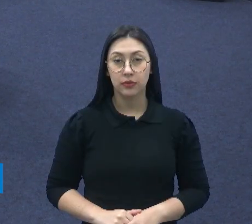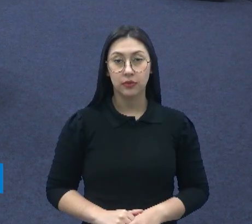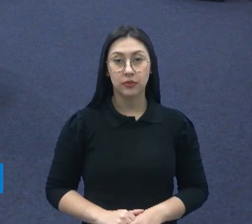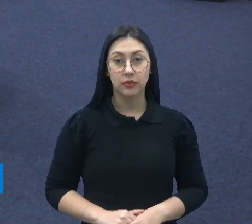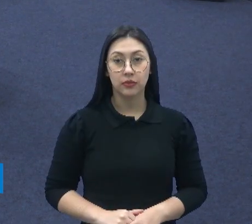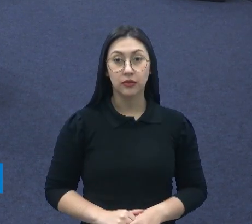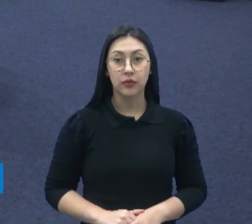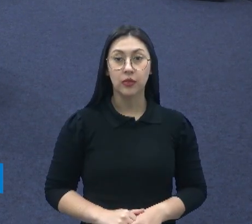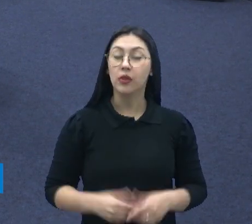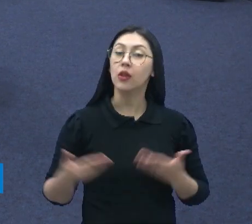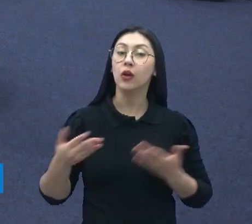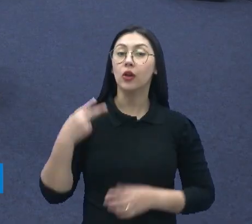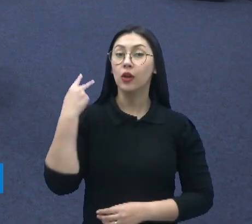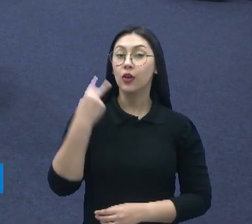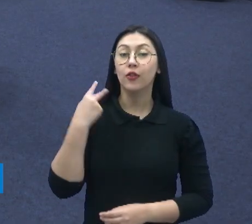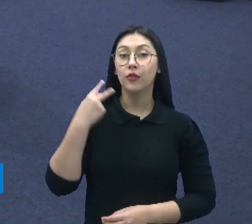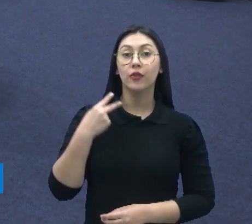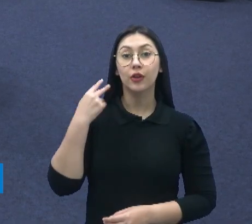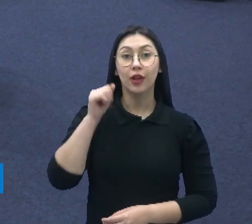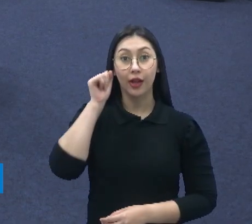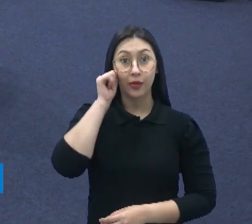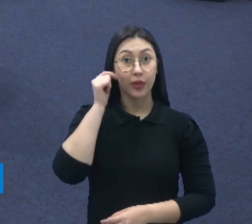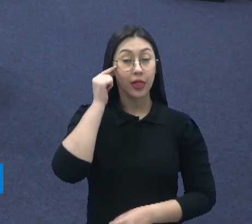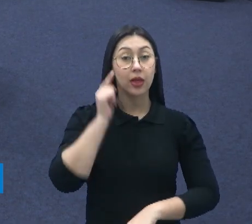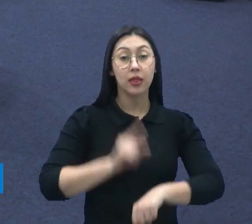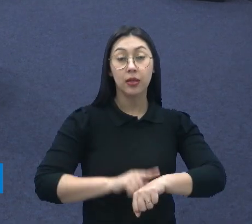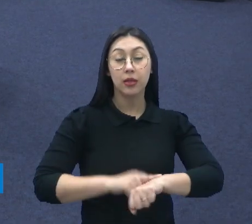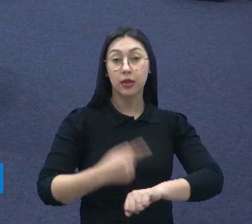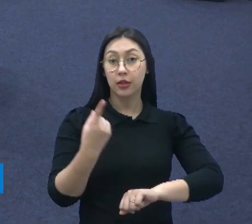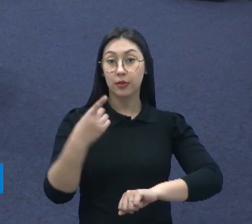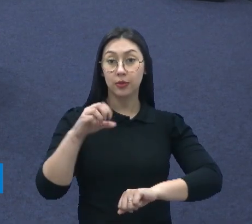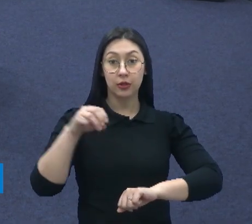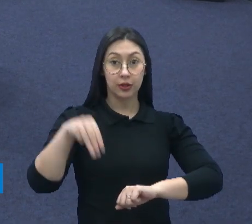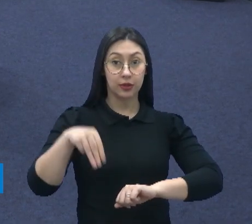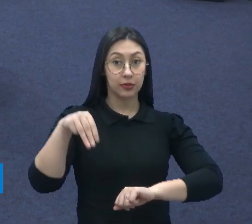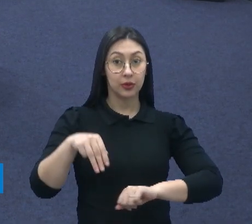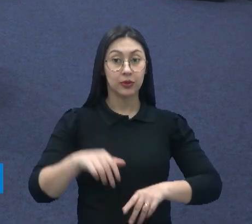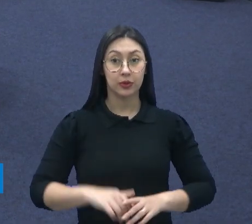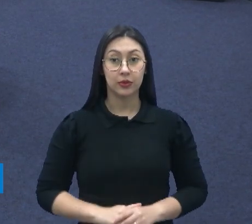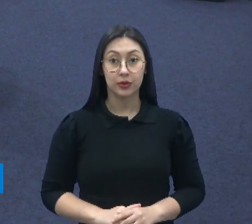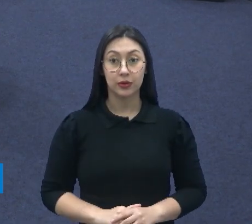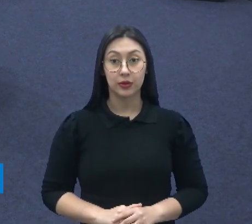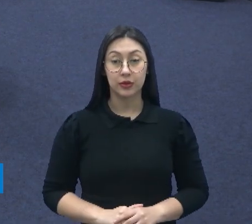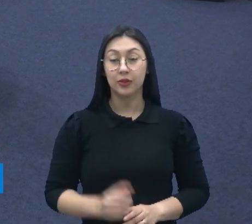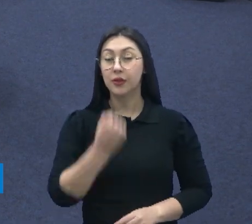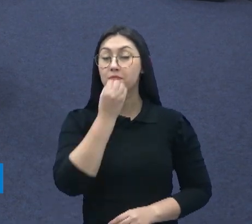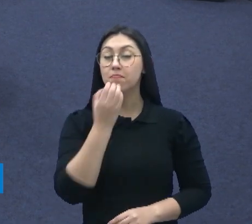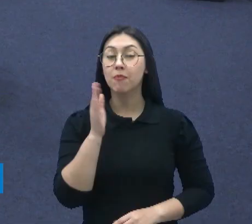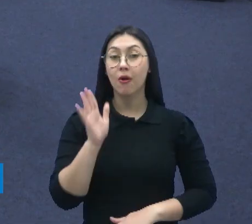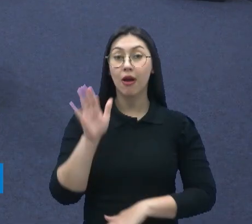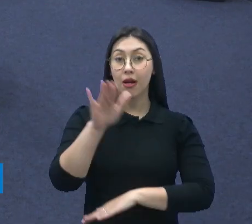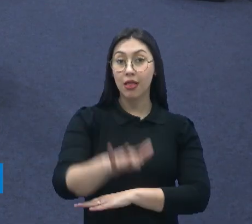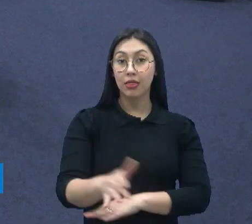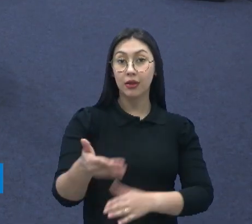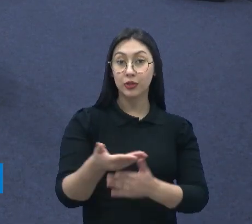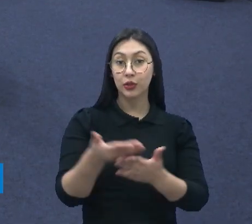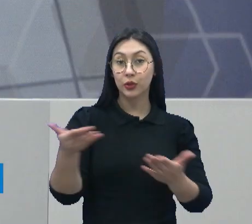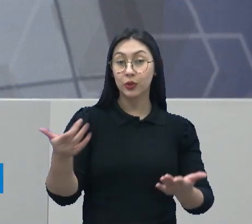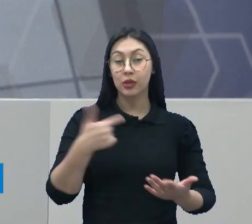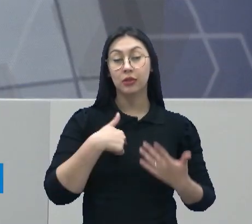Próxima a falar, a vereadora Amélia Naomi, tempo de 10 minutos. Boa tarde a todas. Quero